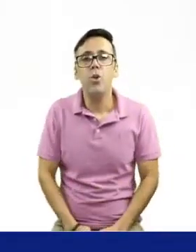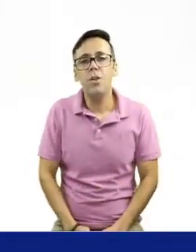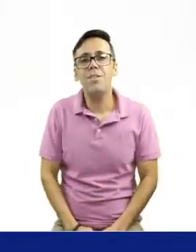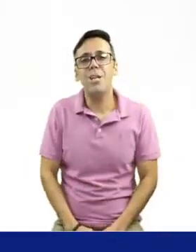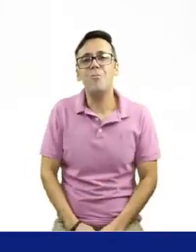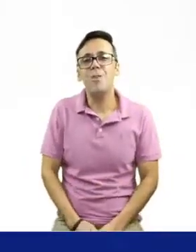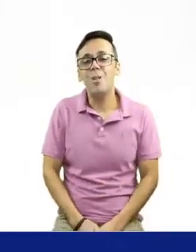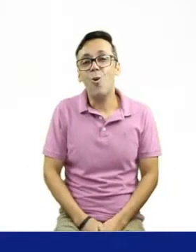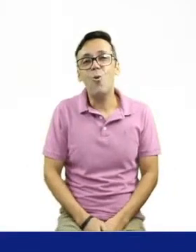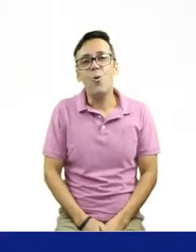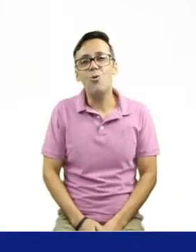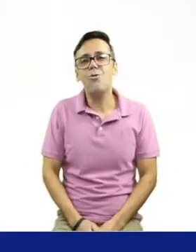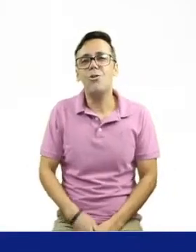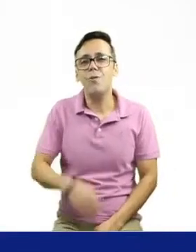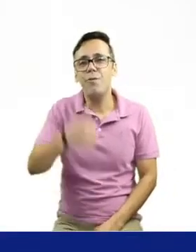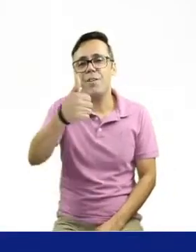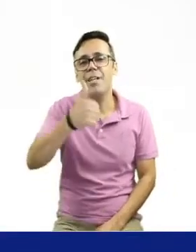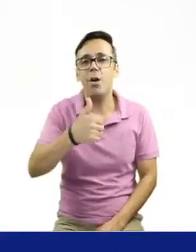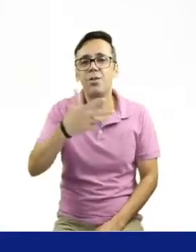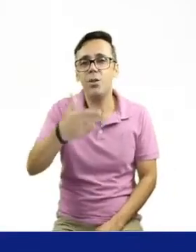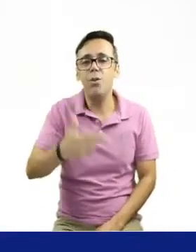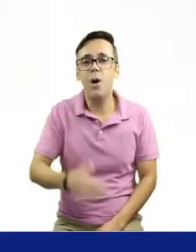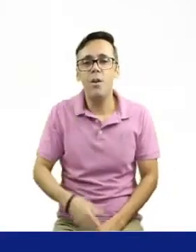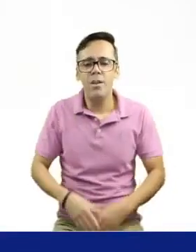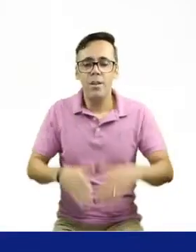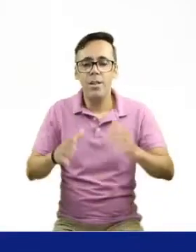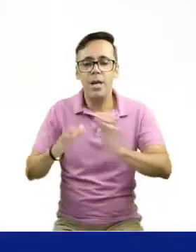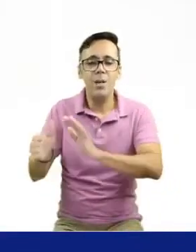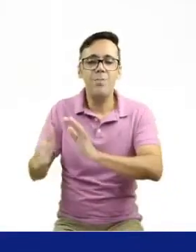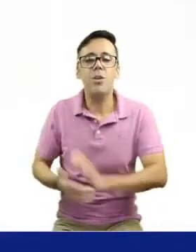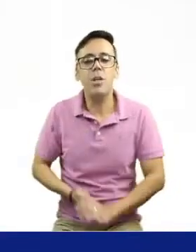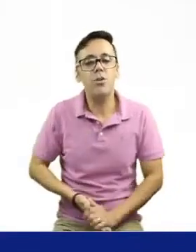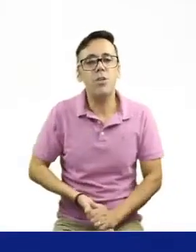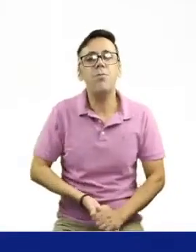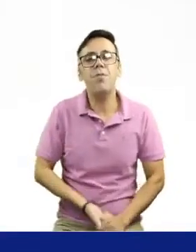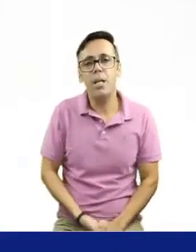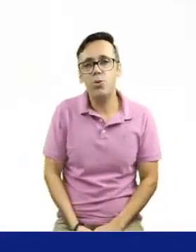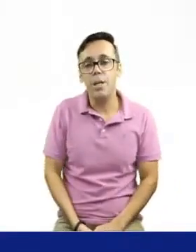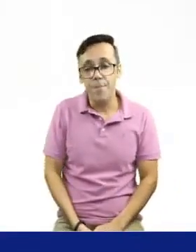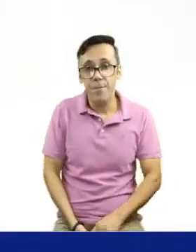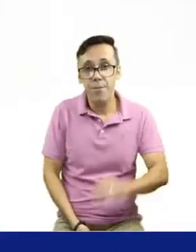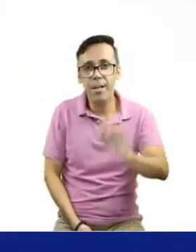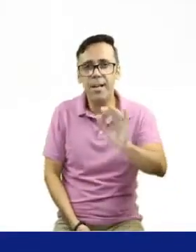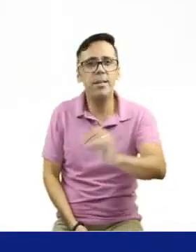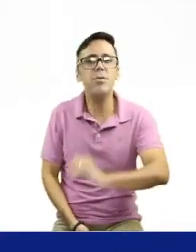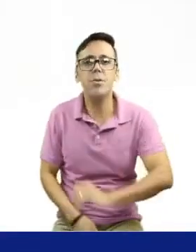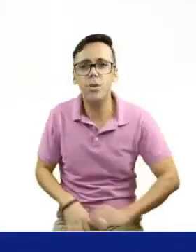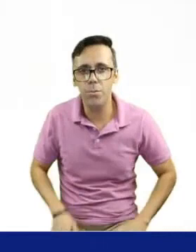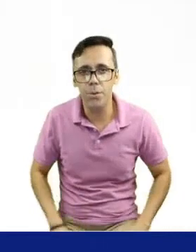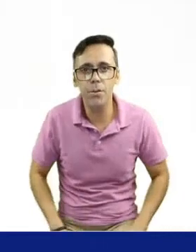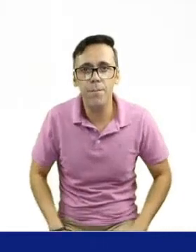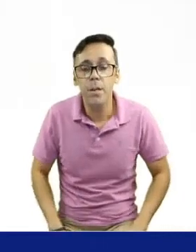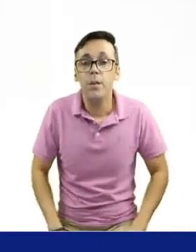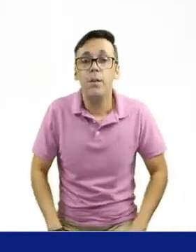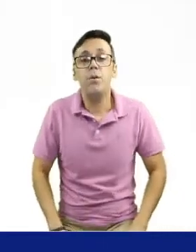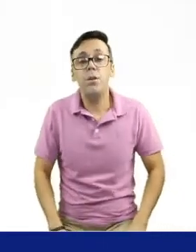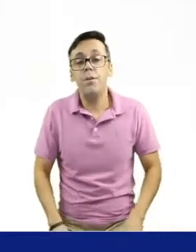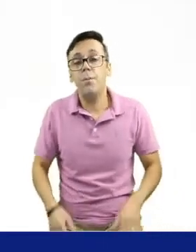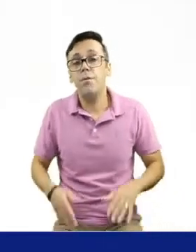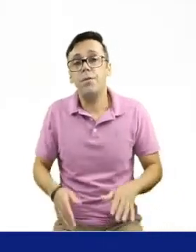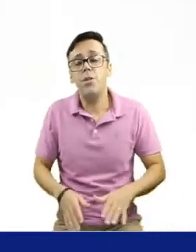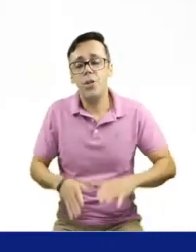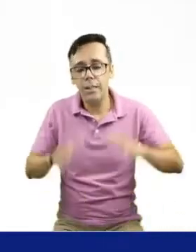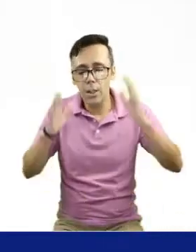do que isso nós teremos aí concursos de nível federal estadual e daqui a e não falar isso aí Fique atento aqui comigo